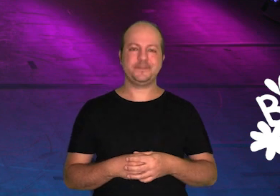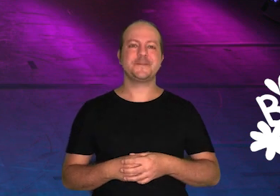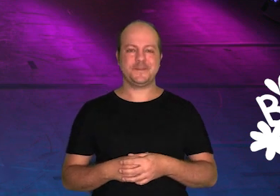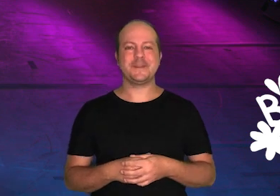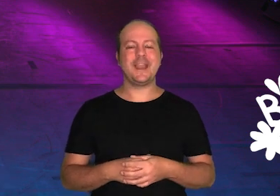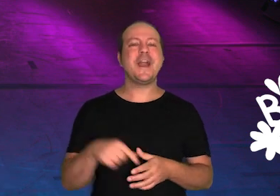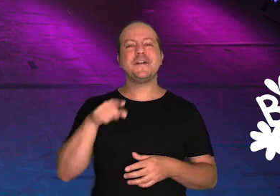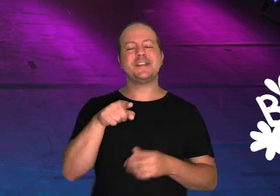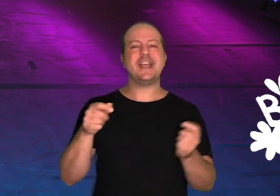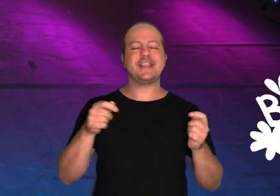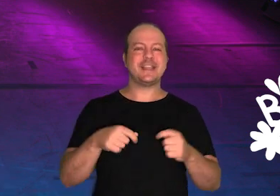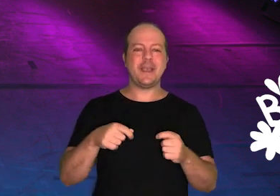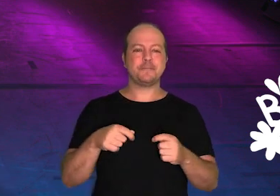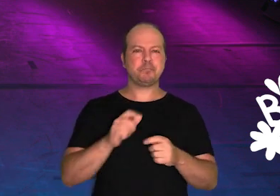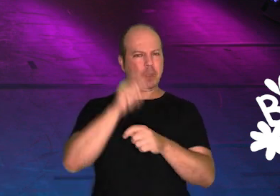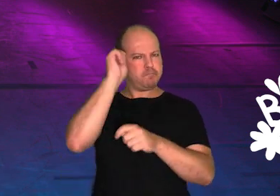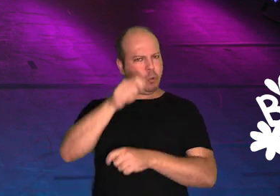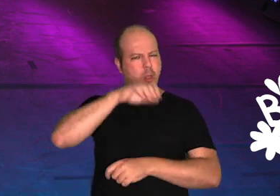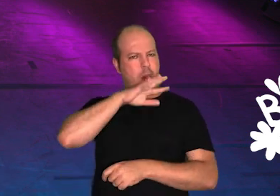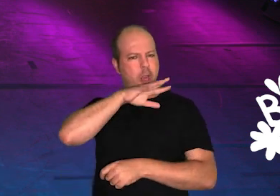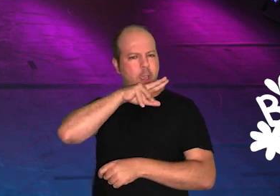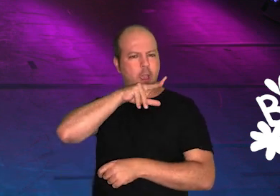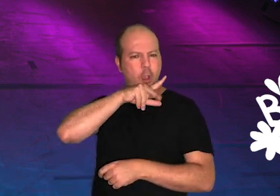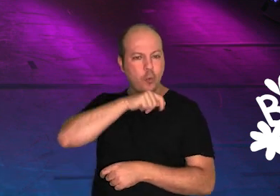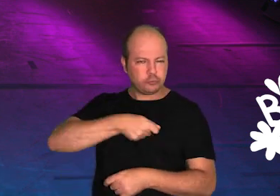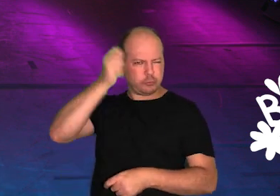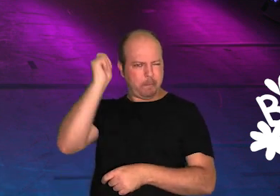E você vira um domador de leão com chicote.